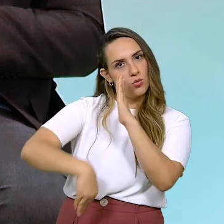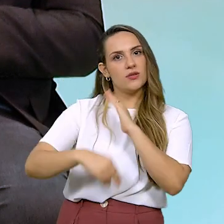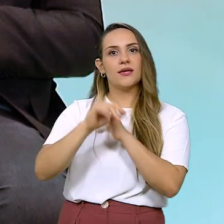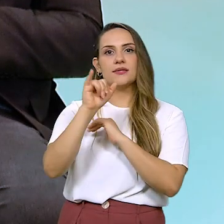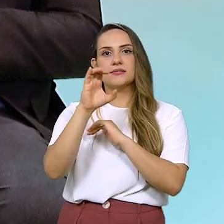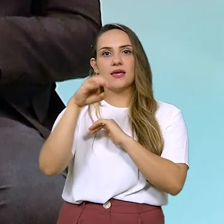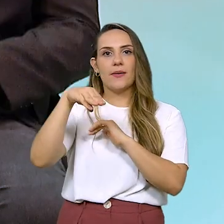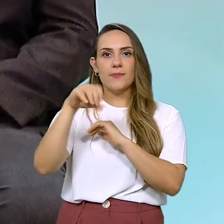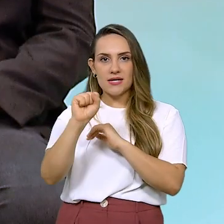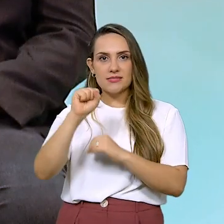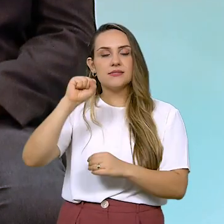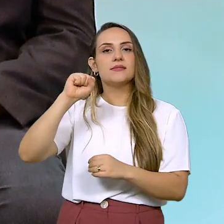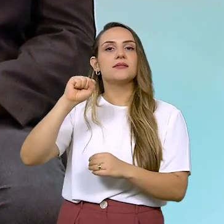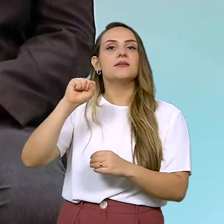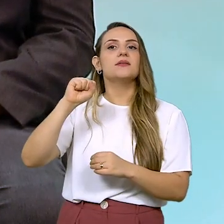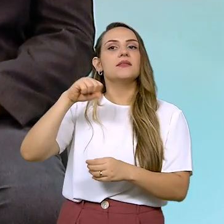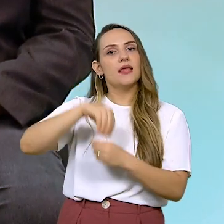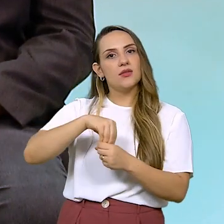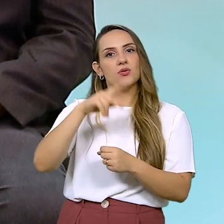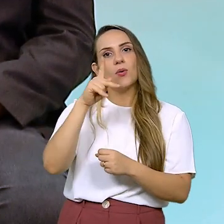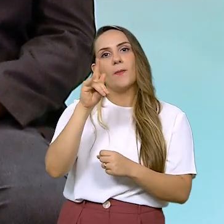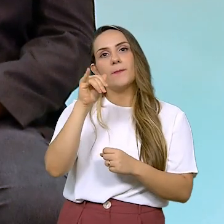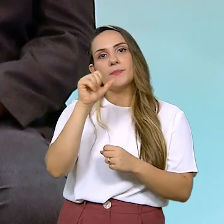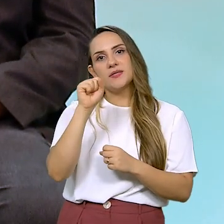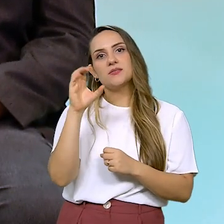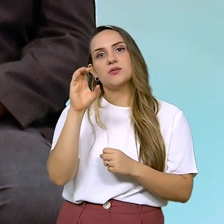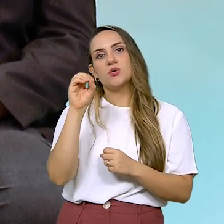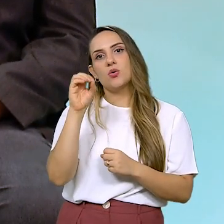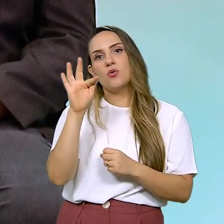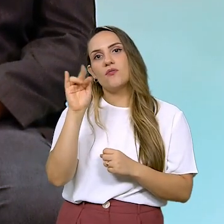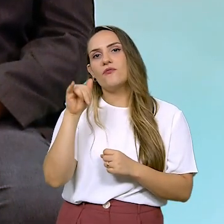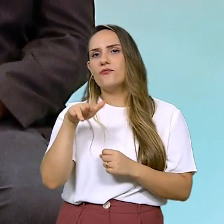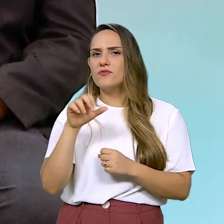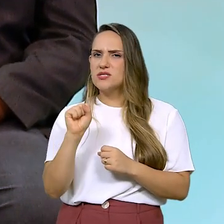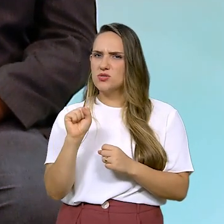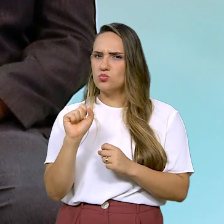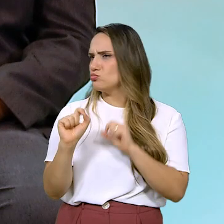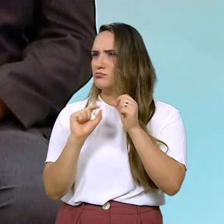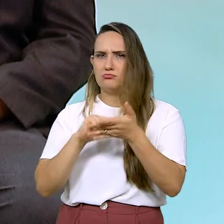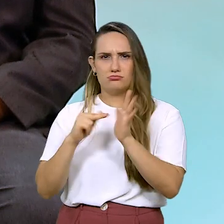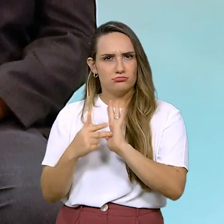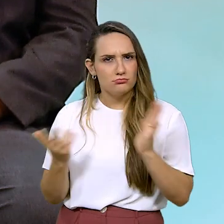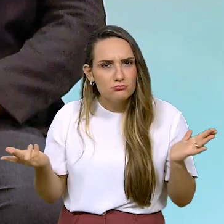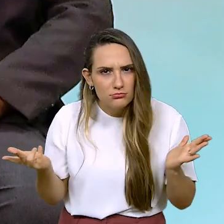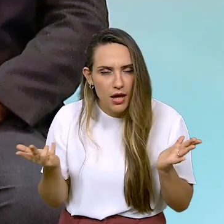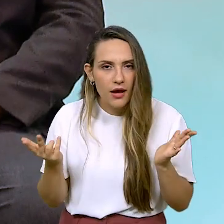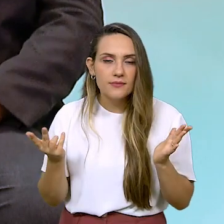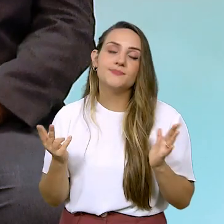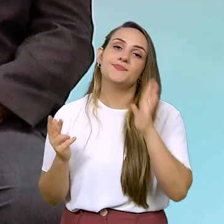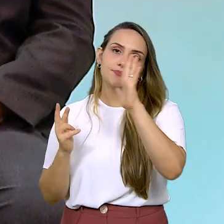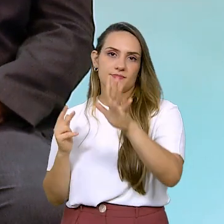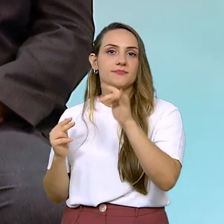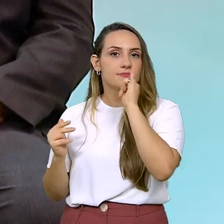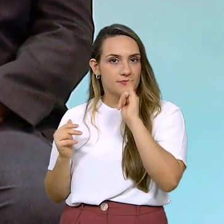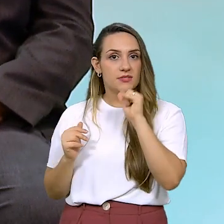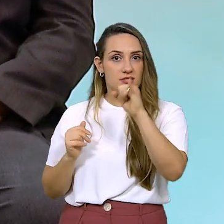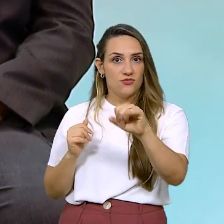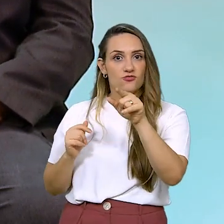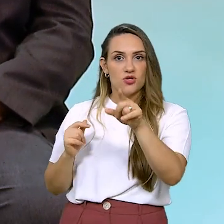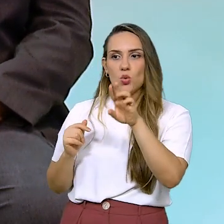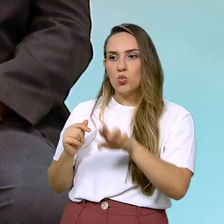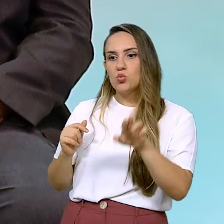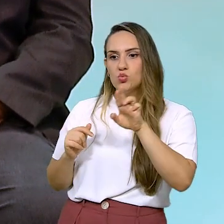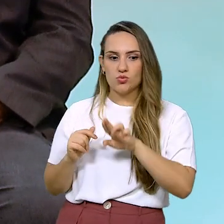do ICMS da base de cálculo do PIS e COFINS. Então, o que isso significa na prática? Que você, na verdade,